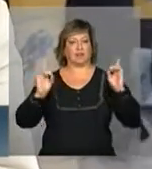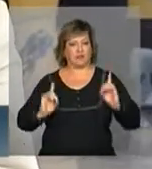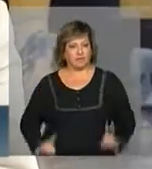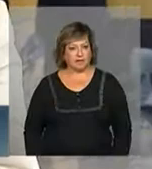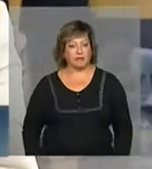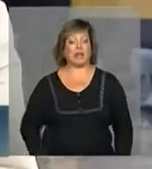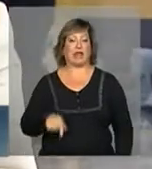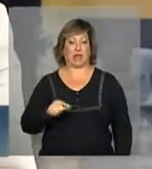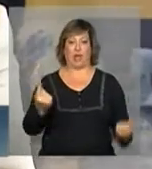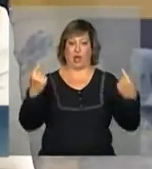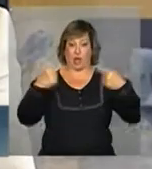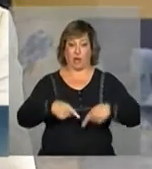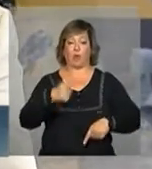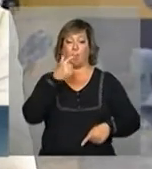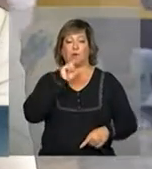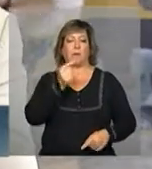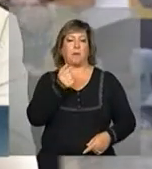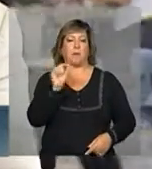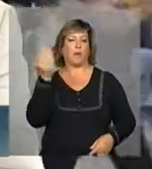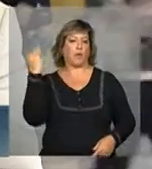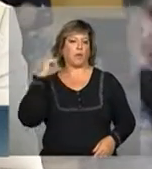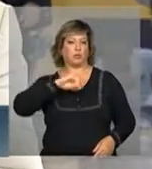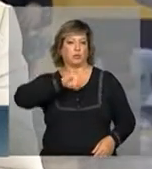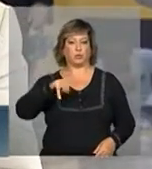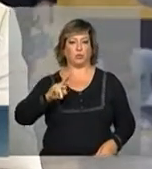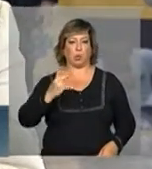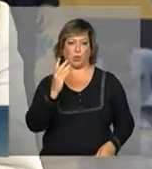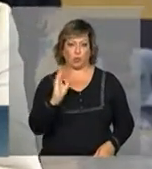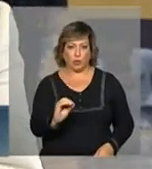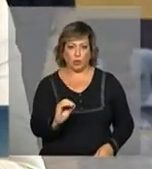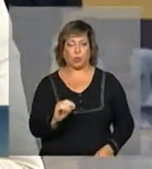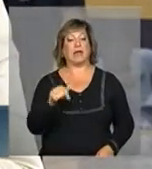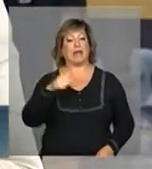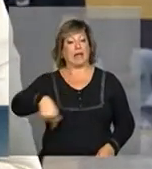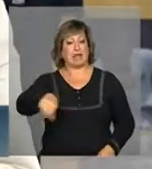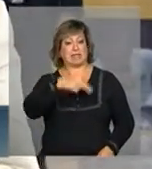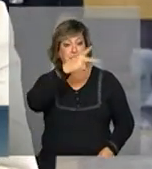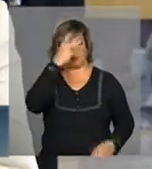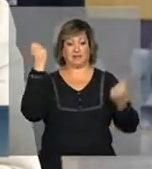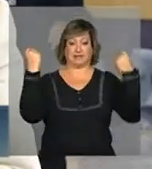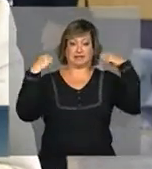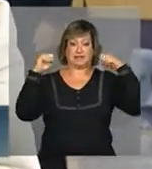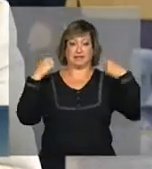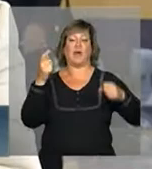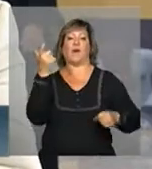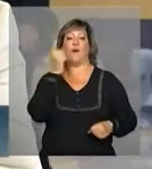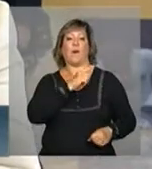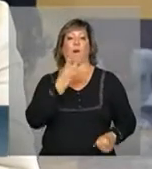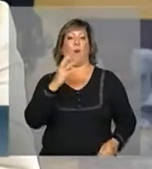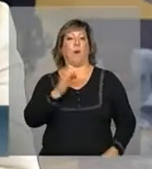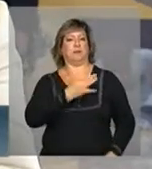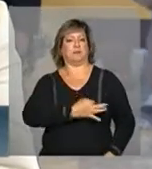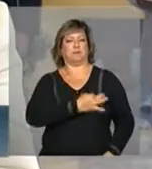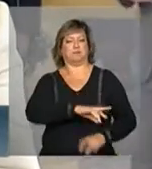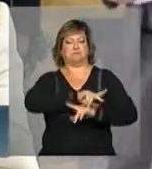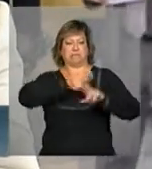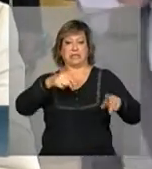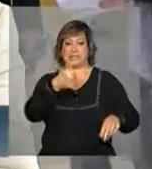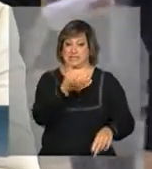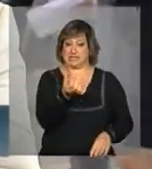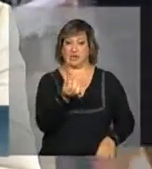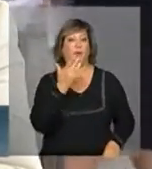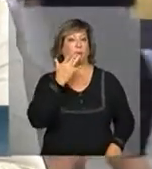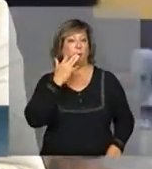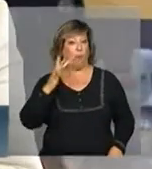As competições ocorreram agora há pouco, em julho, e também esses atletas conquistaram 40 medalhas, sendo 16